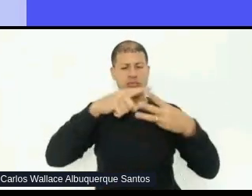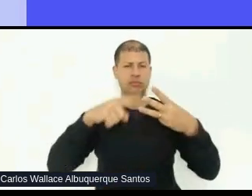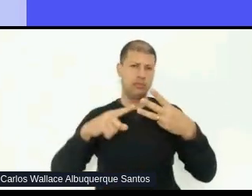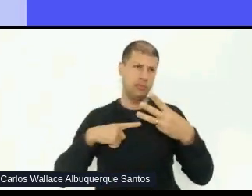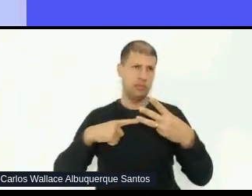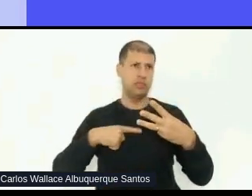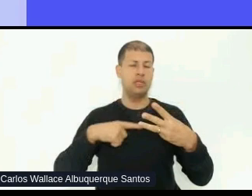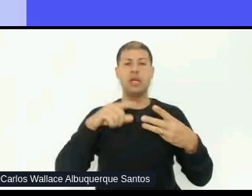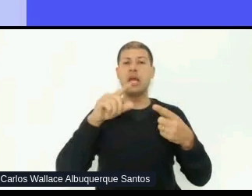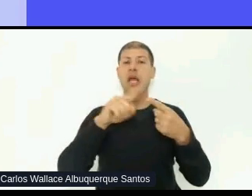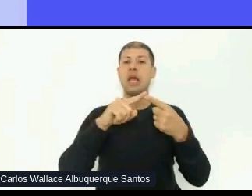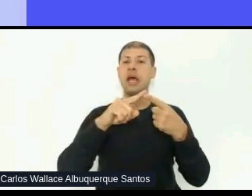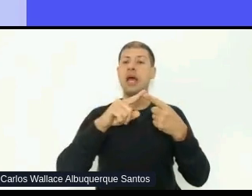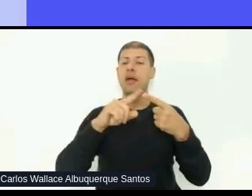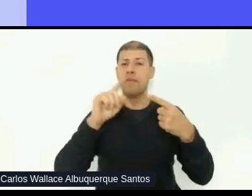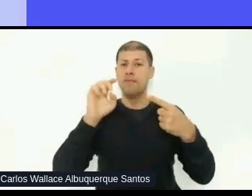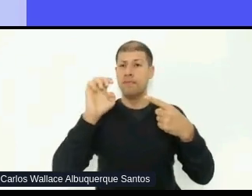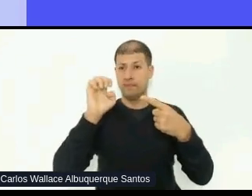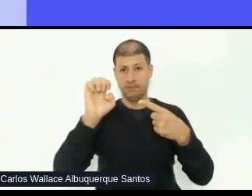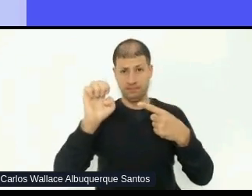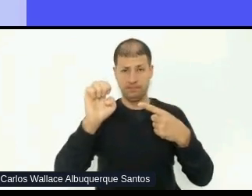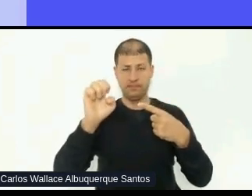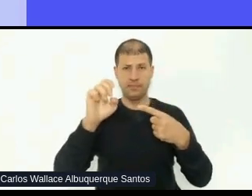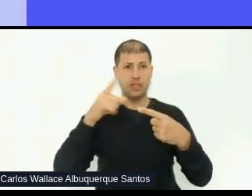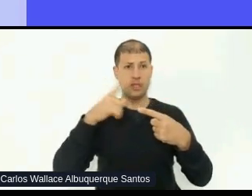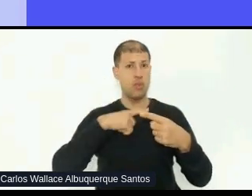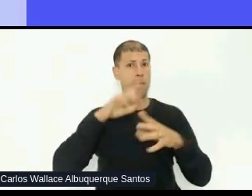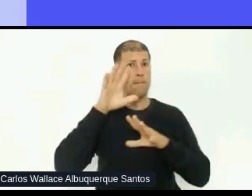impacto que cada empresa tem no âmbito